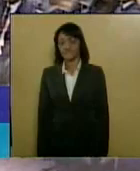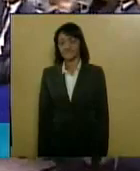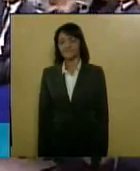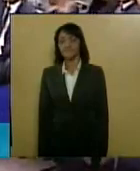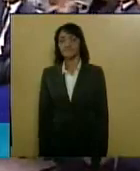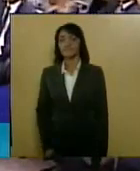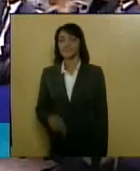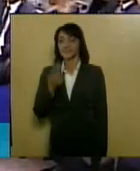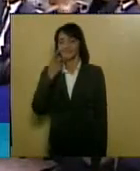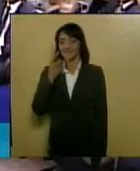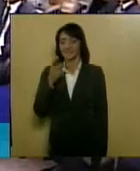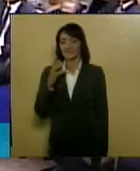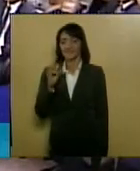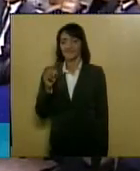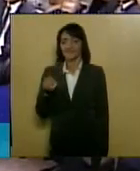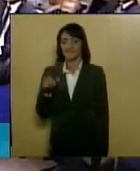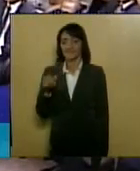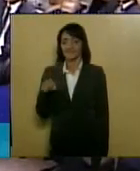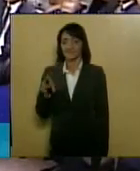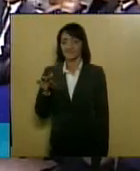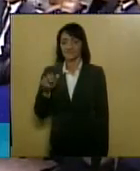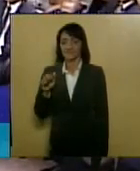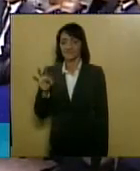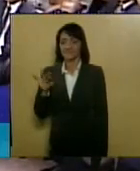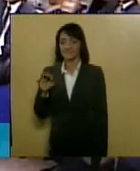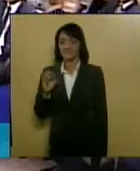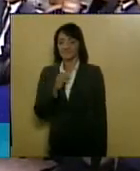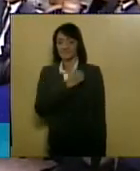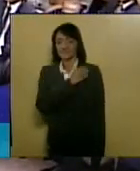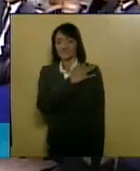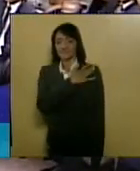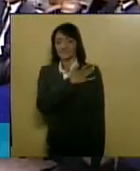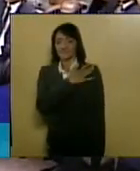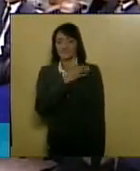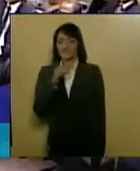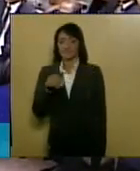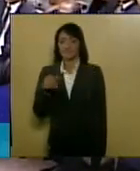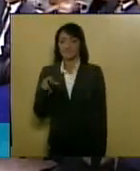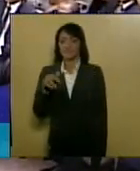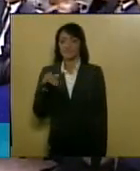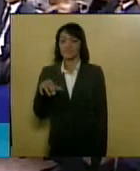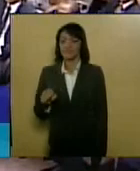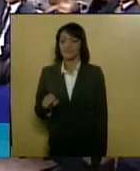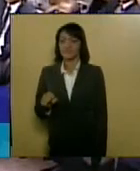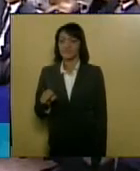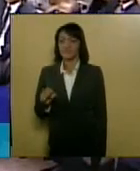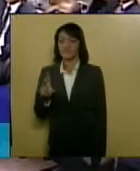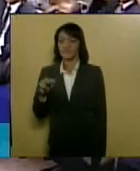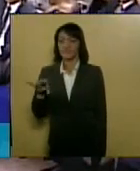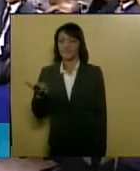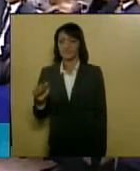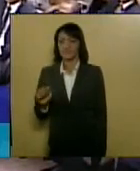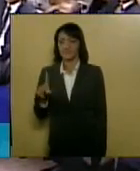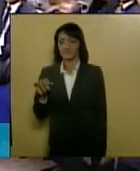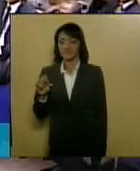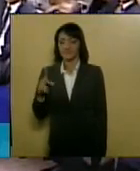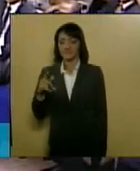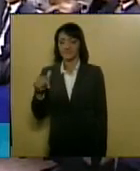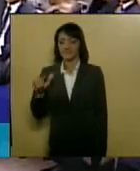Com a palavra o comandante do 28BC, coronel Marco Aurélio Quista de Paula, para falar em nome da